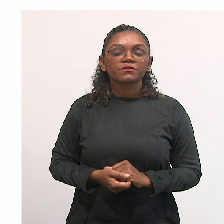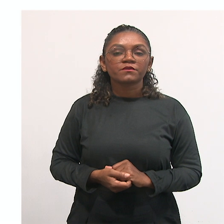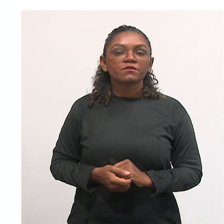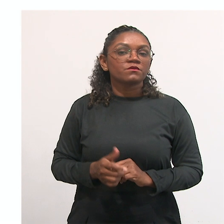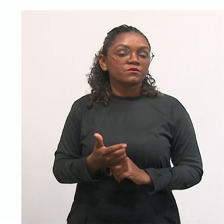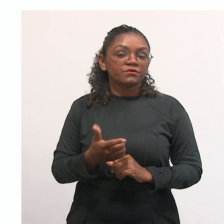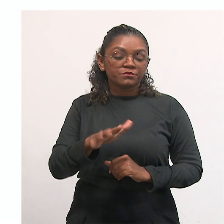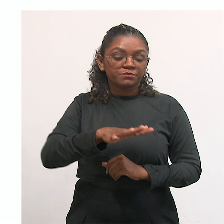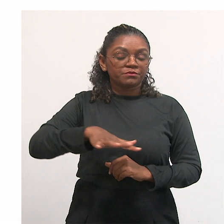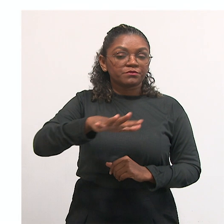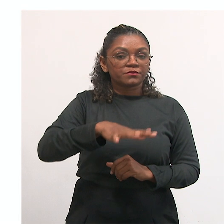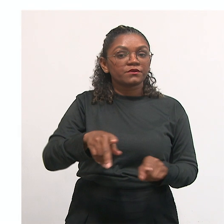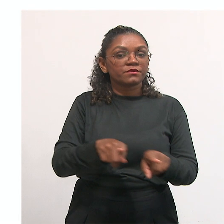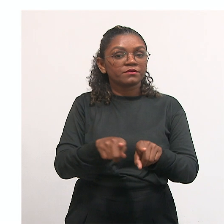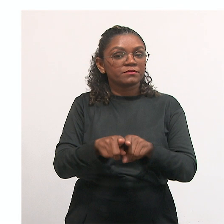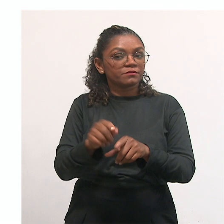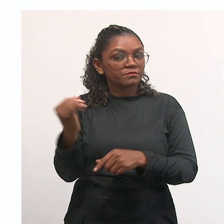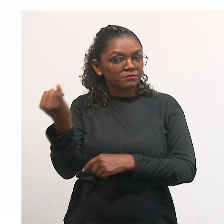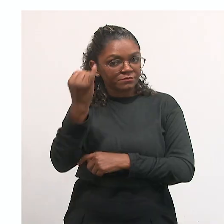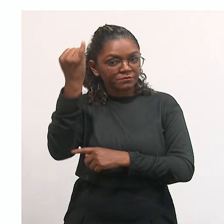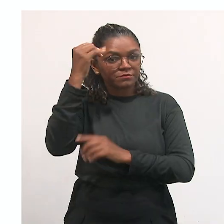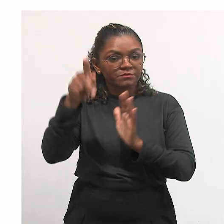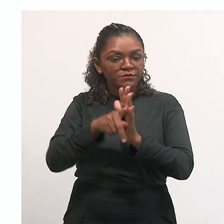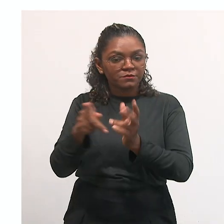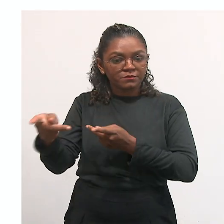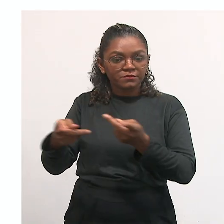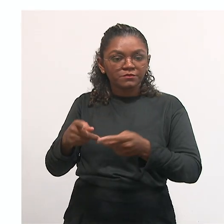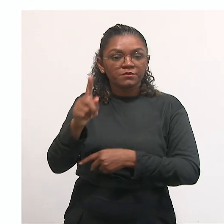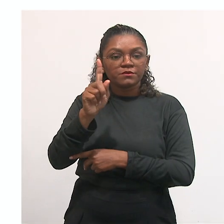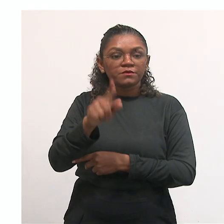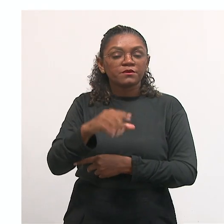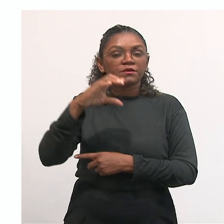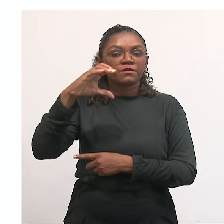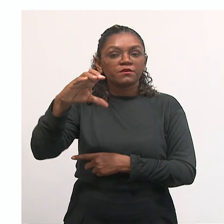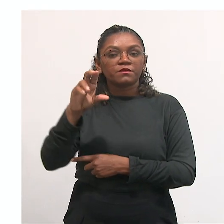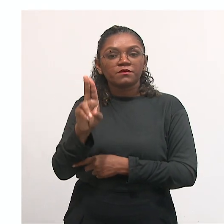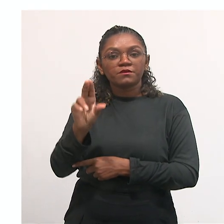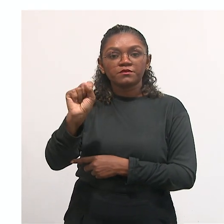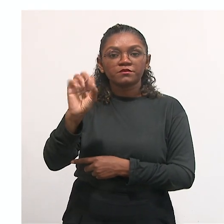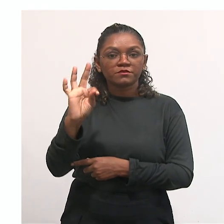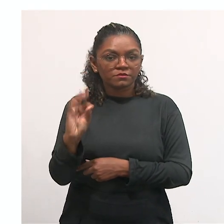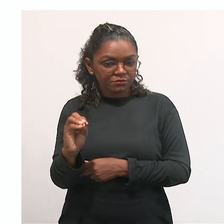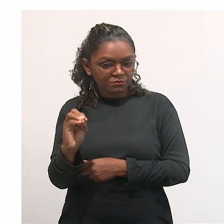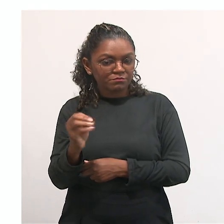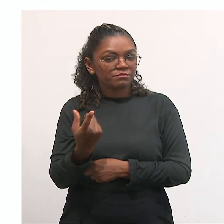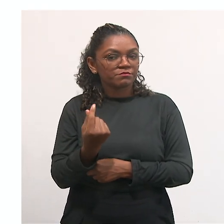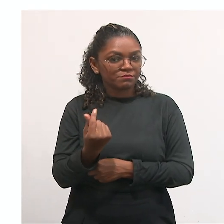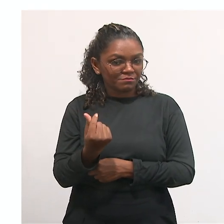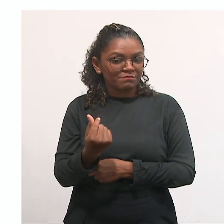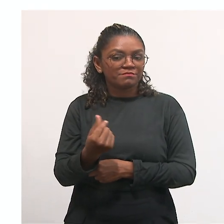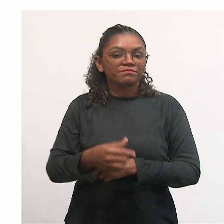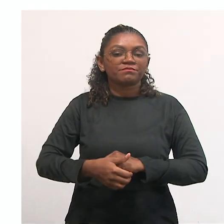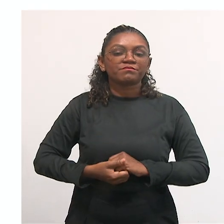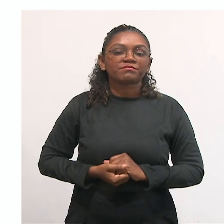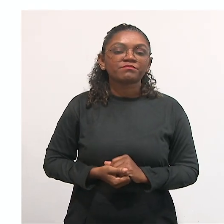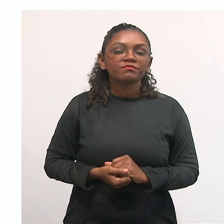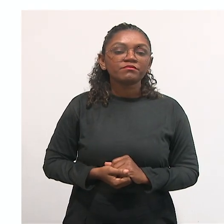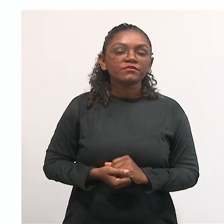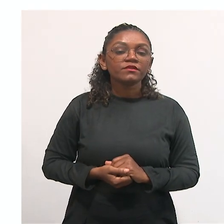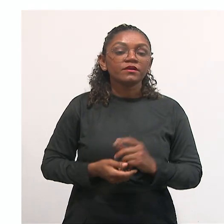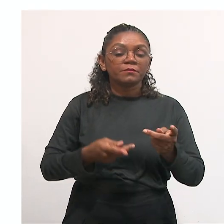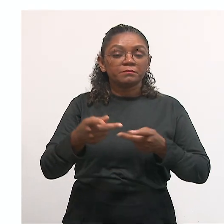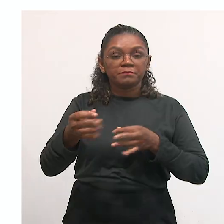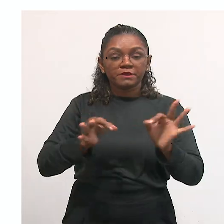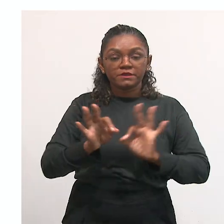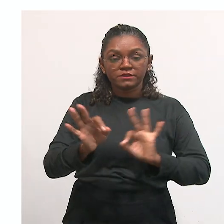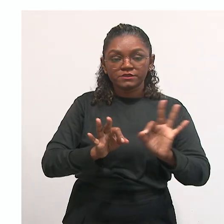outra área muito crucial para o projeto é a área de custo, né, gente? A área de custo, né? Planejar